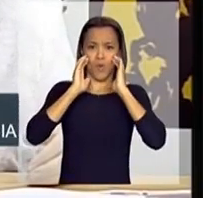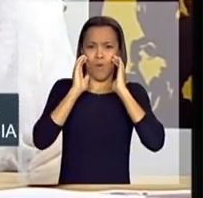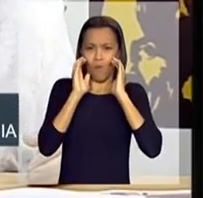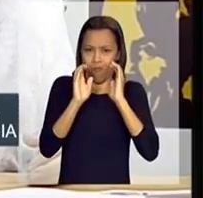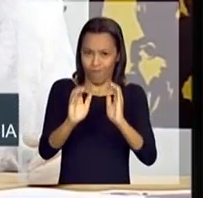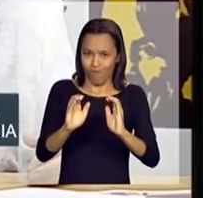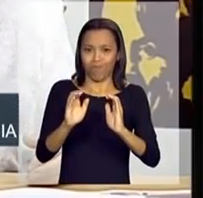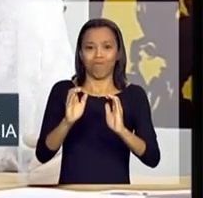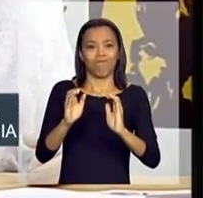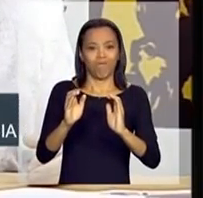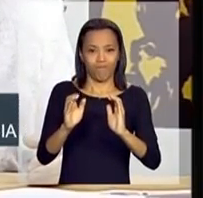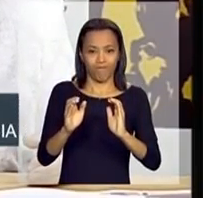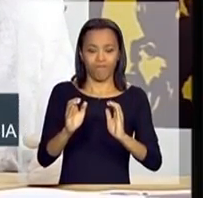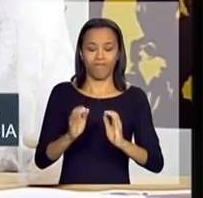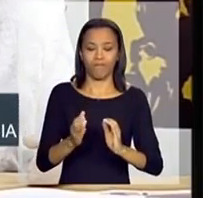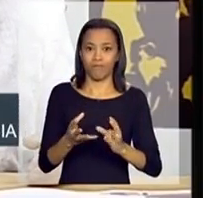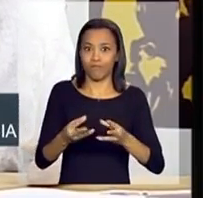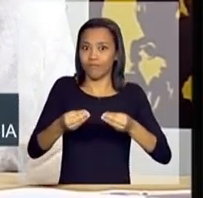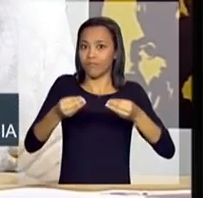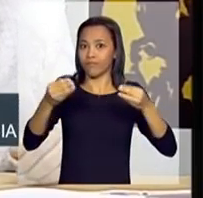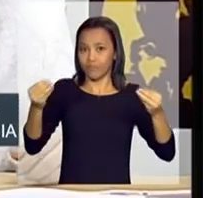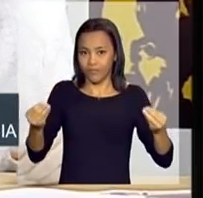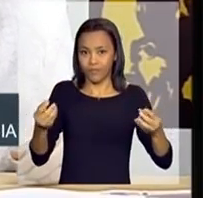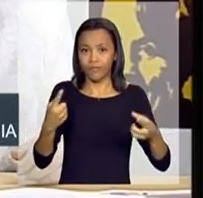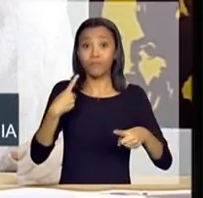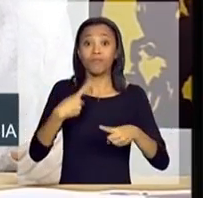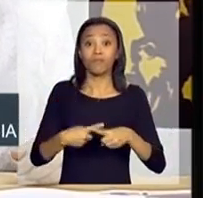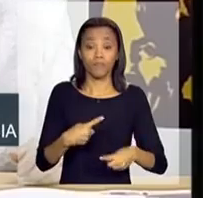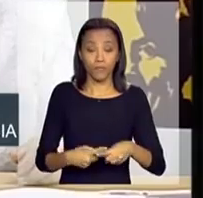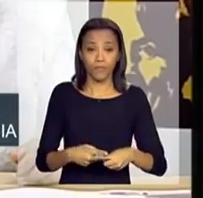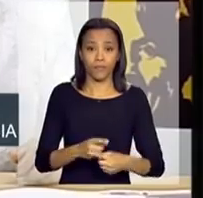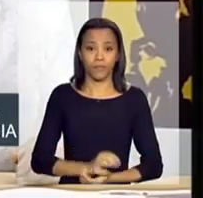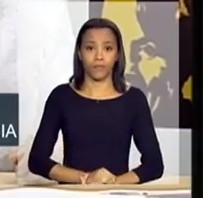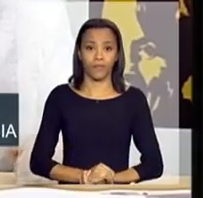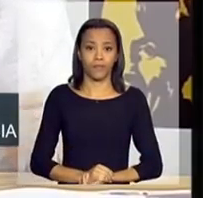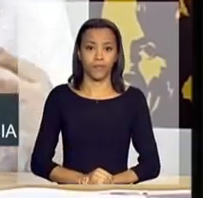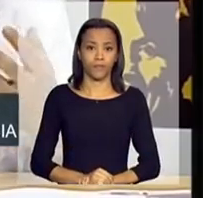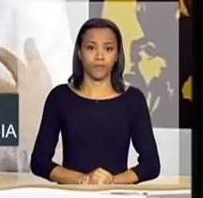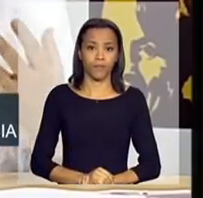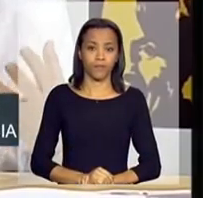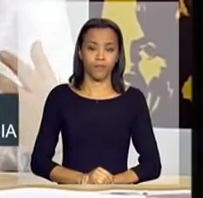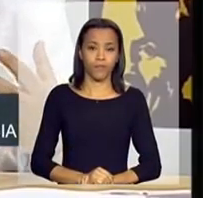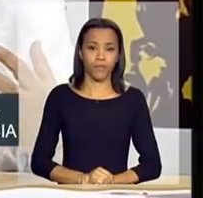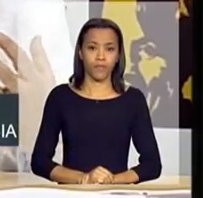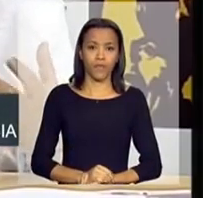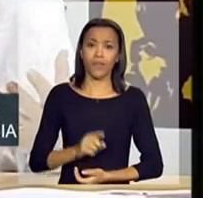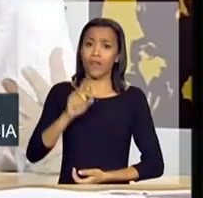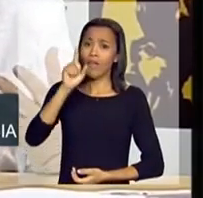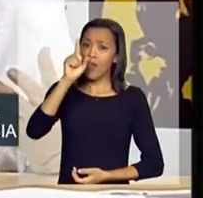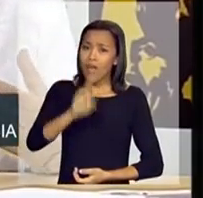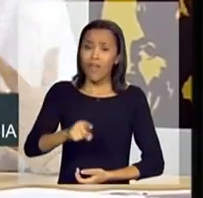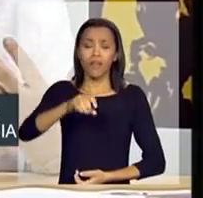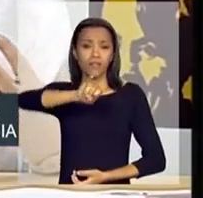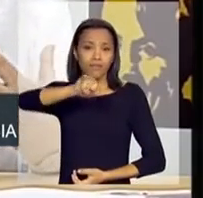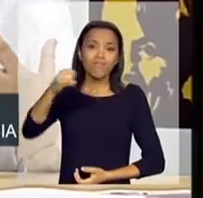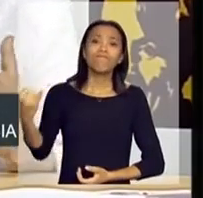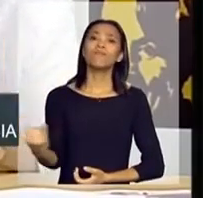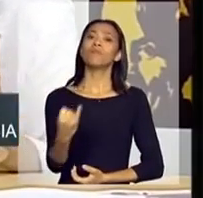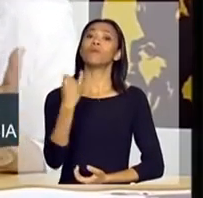imensamente, não é? Porque é extremamente importante